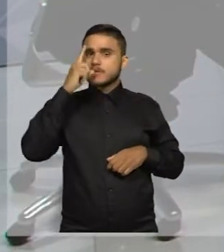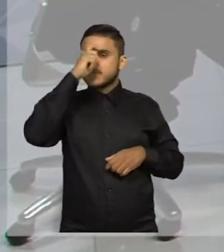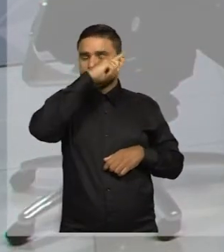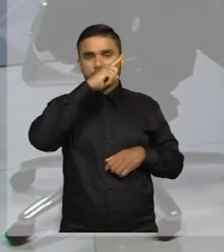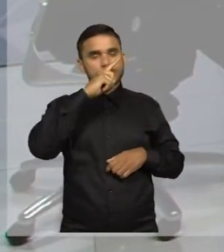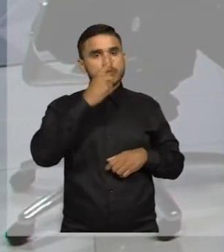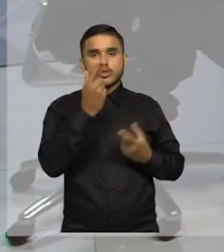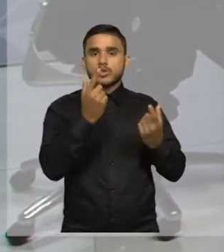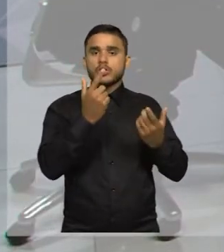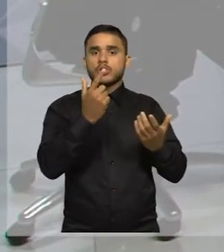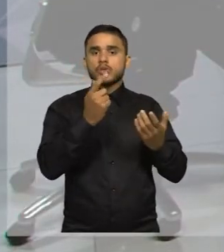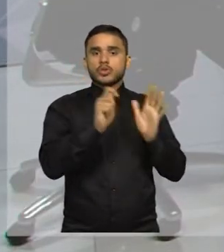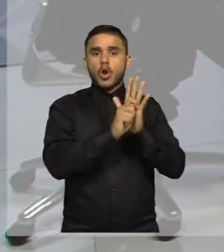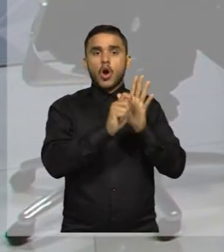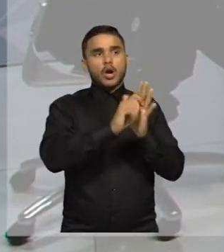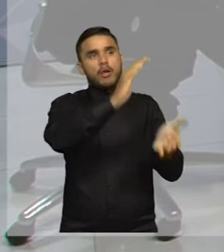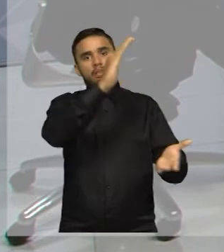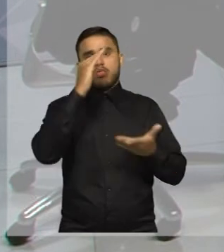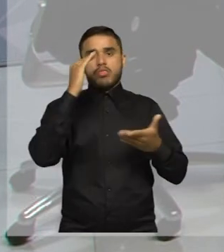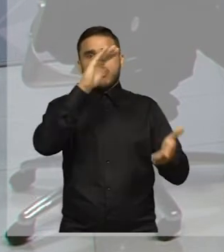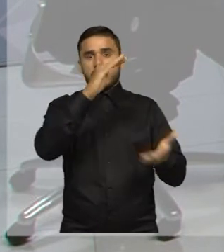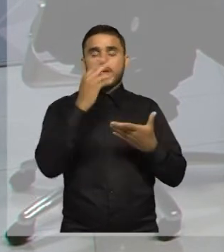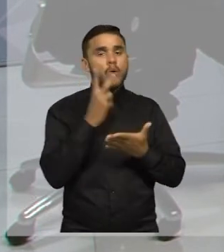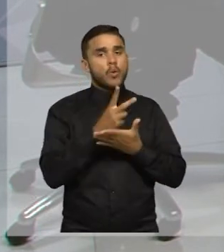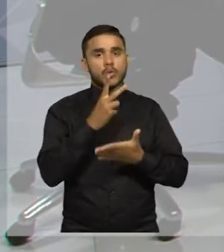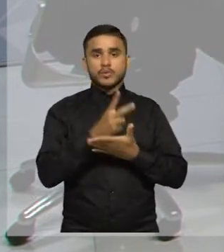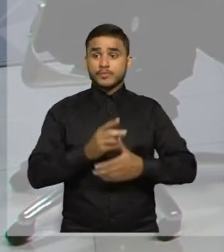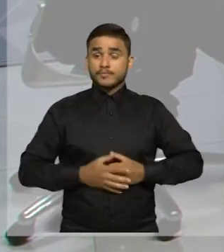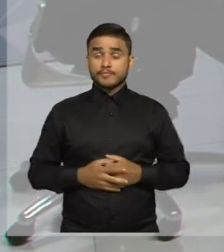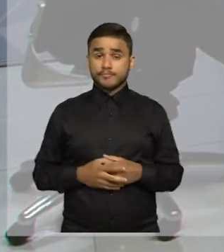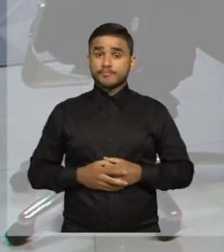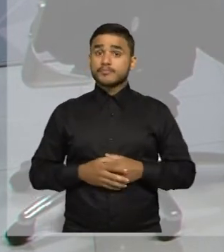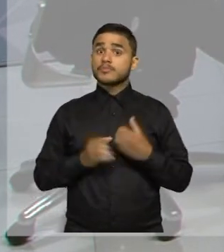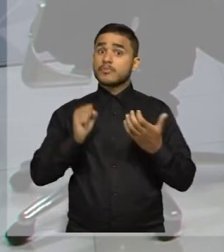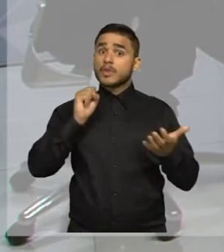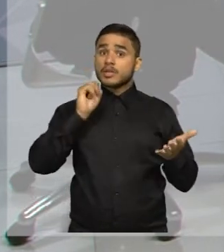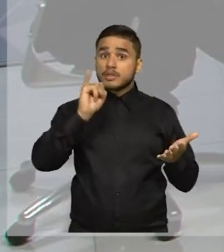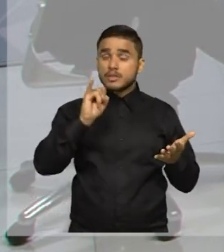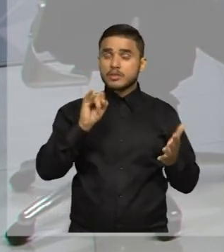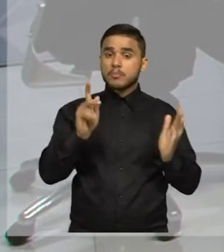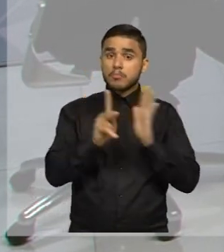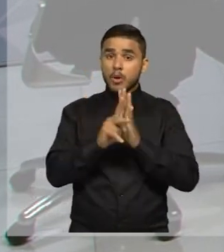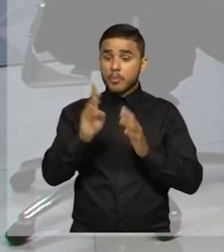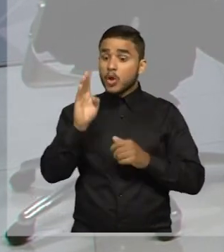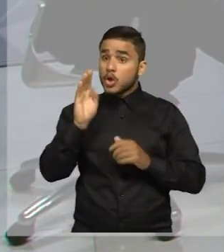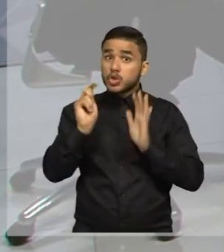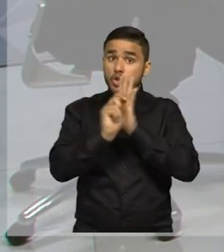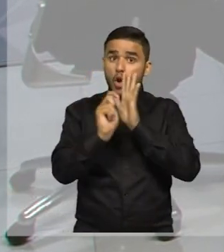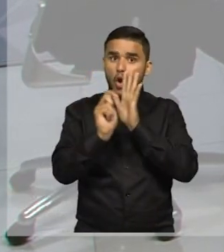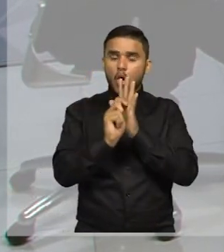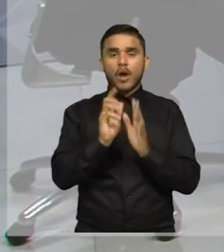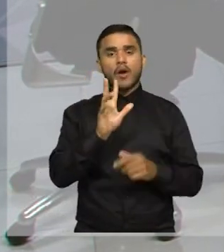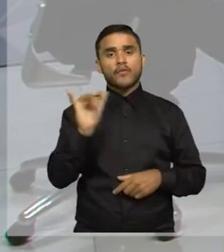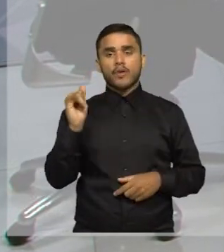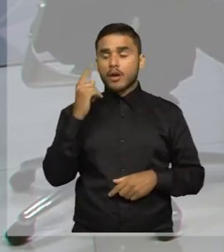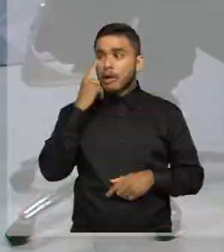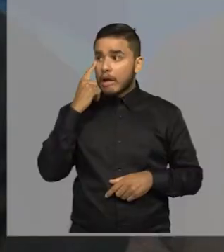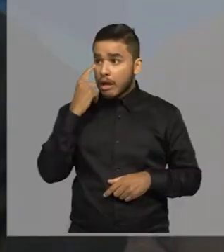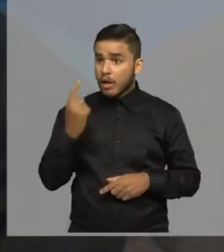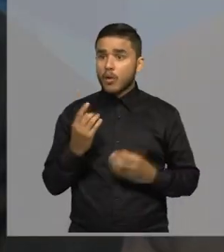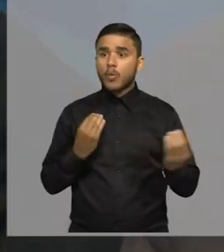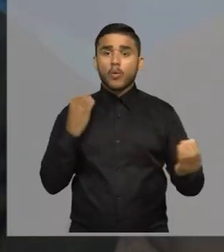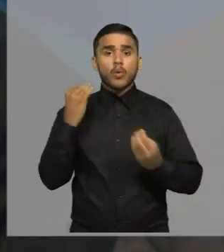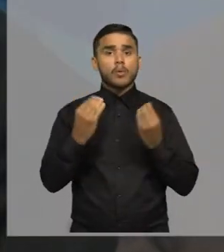Se o comércio de droga é o que financia o crime, eu acho que era preciso tirar esse comércio da mão do crime.